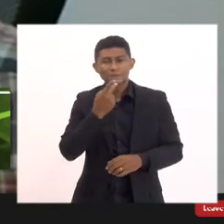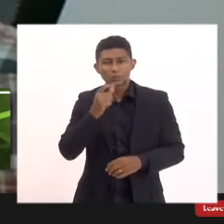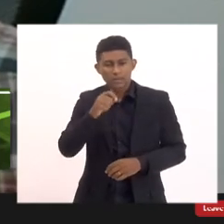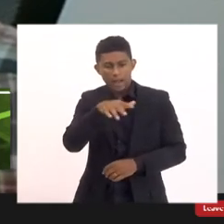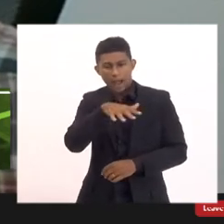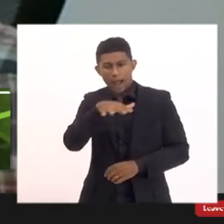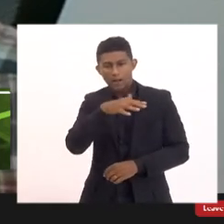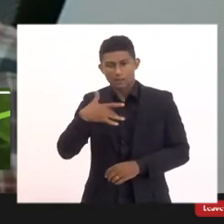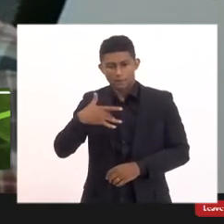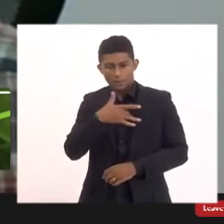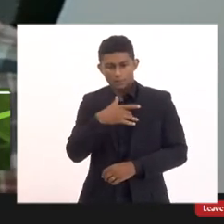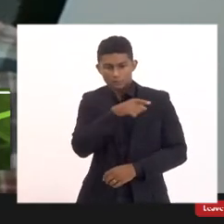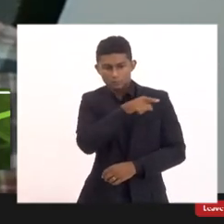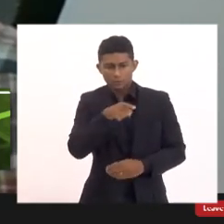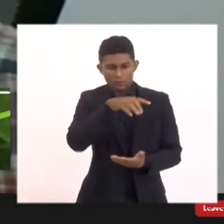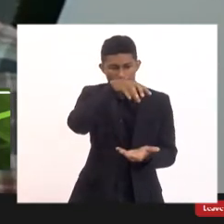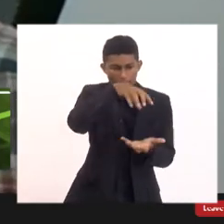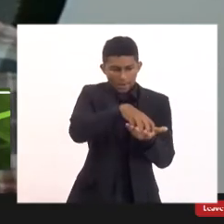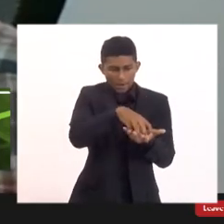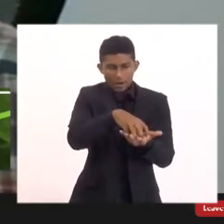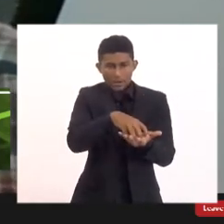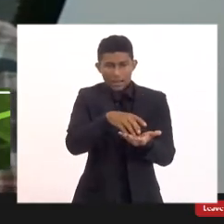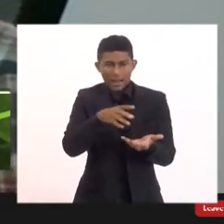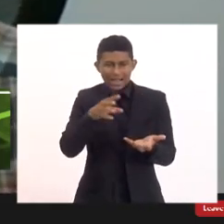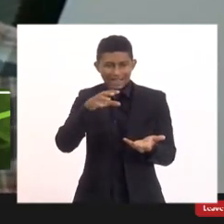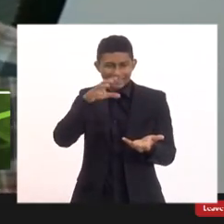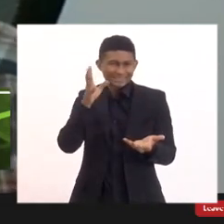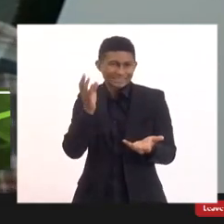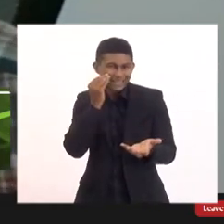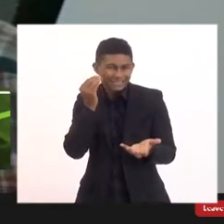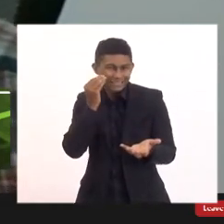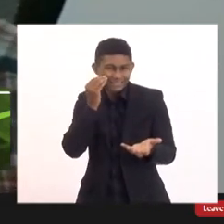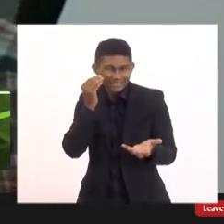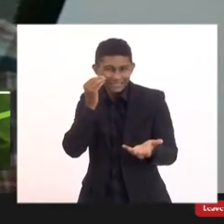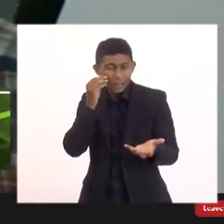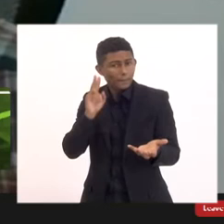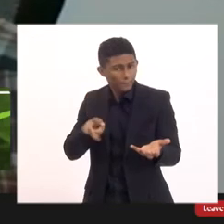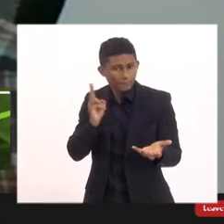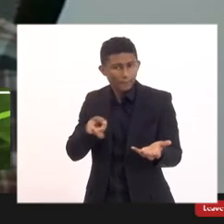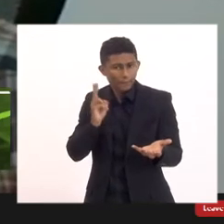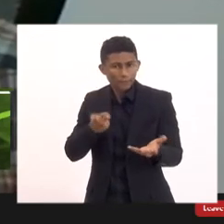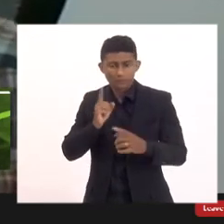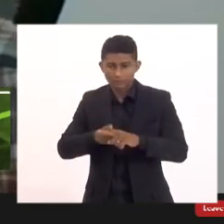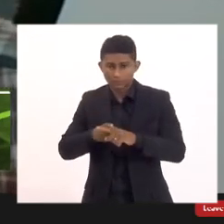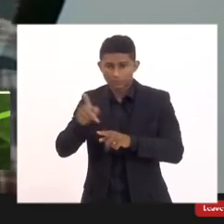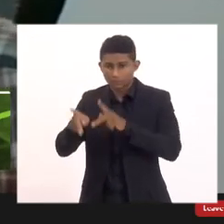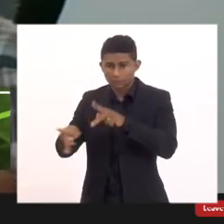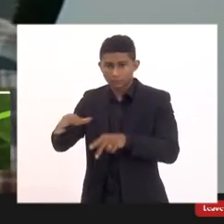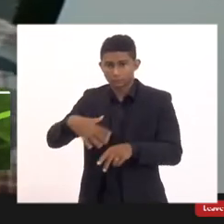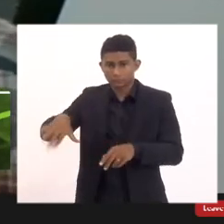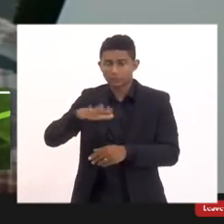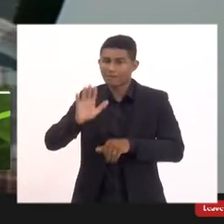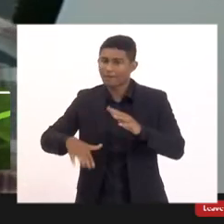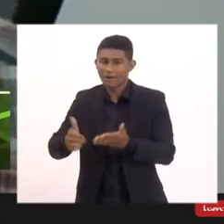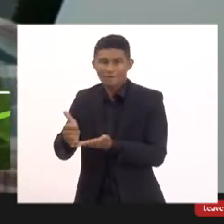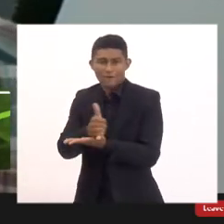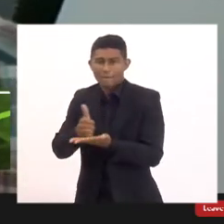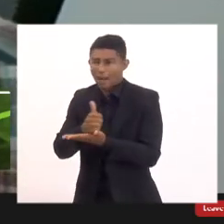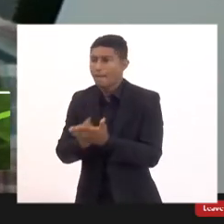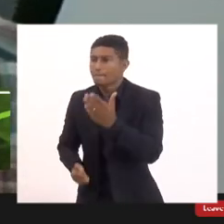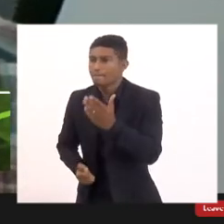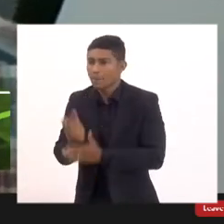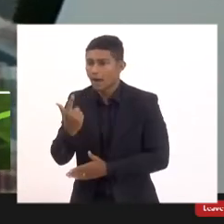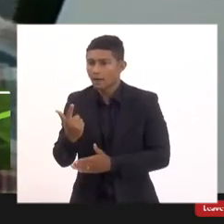seus polos de testagem para atender essa população que não vai poder comprar na farmácia e fazer um autoteste, mas é preciso ter uma política de